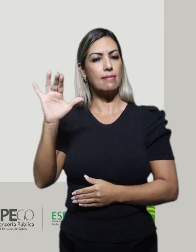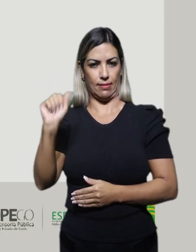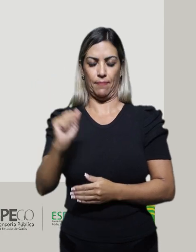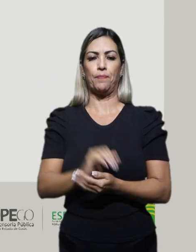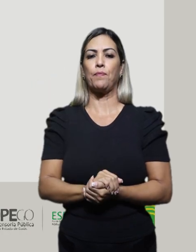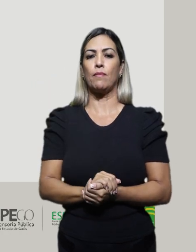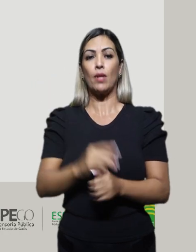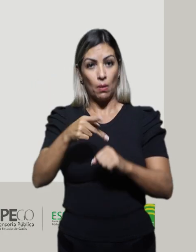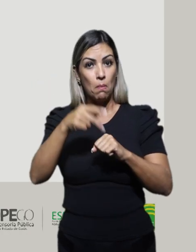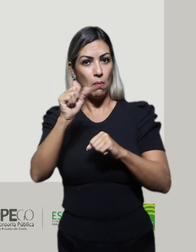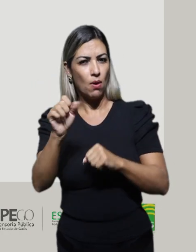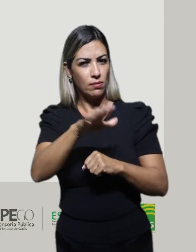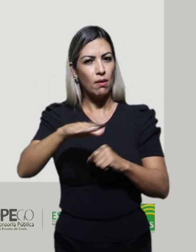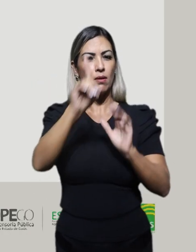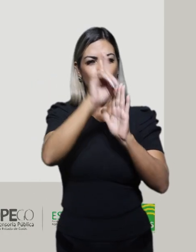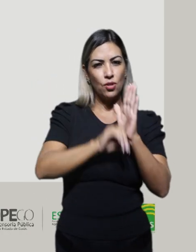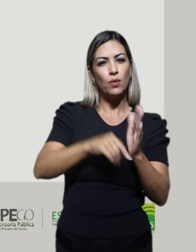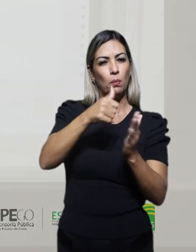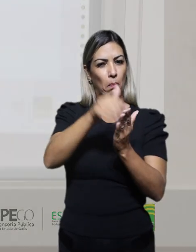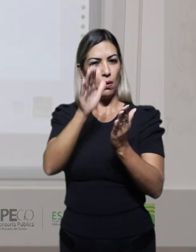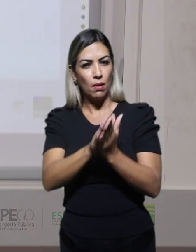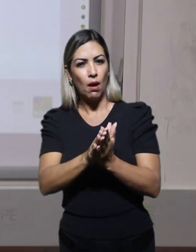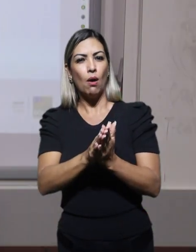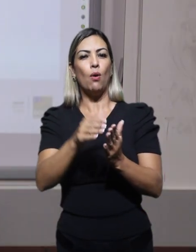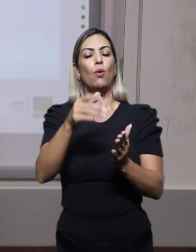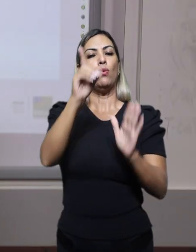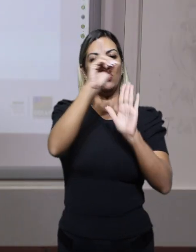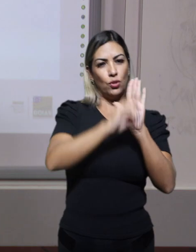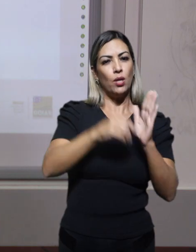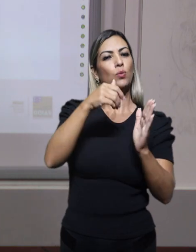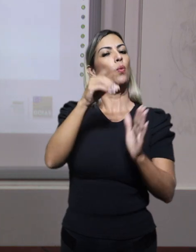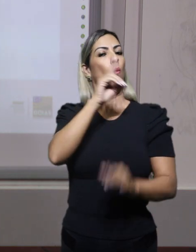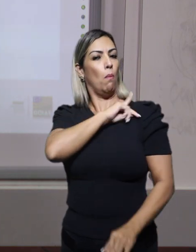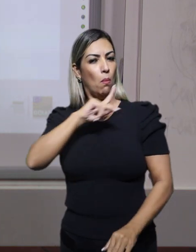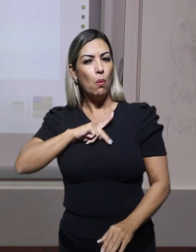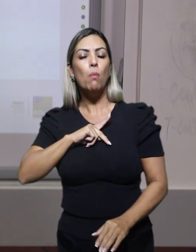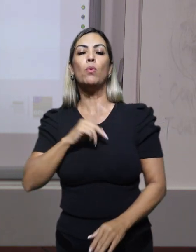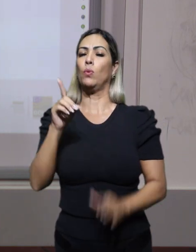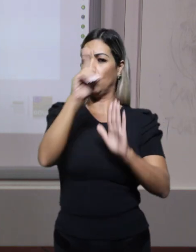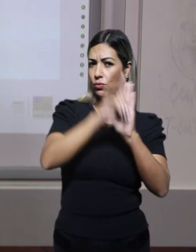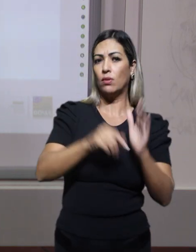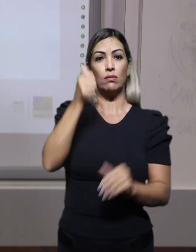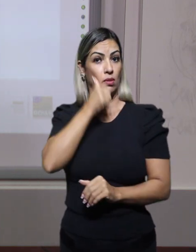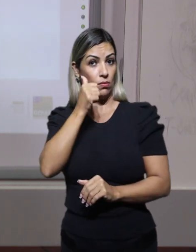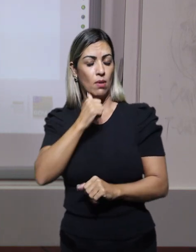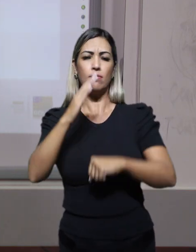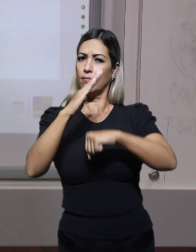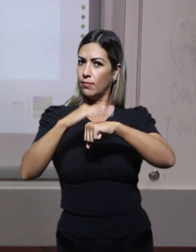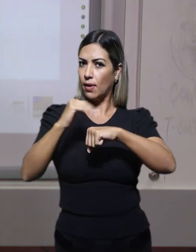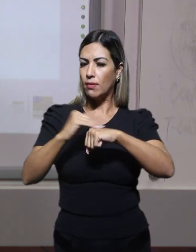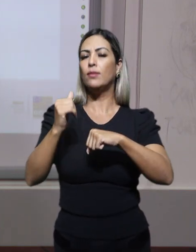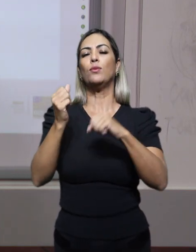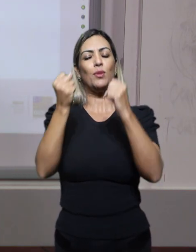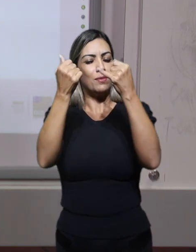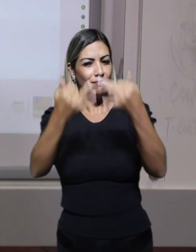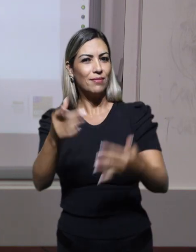em Direito Penal, Direito Processual, Direito Público e Direitos das Mulheres. E é com muito carinho que eu falo para vocês que